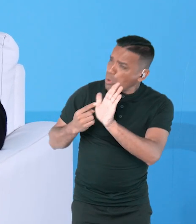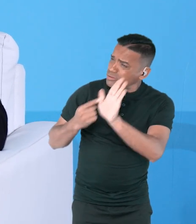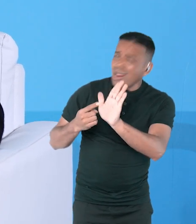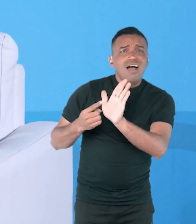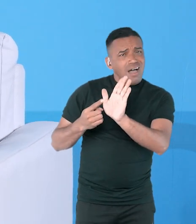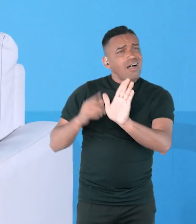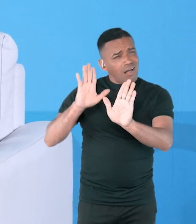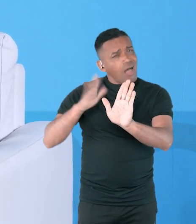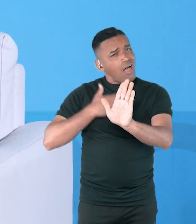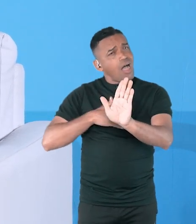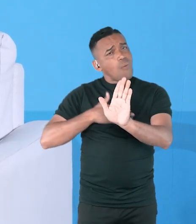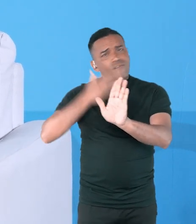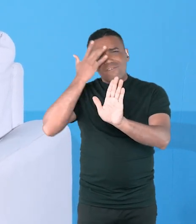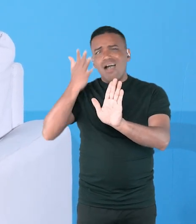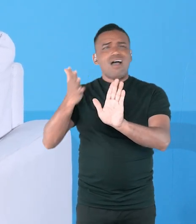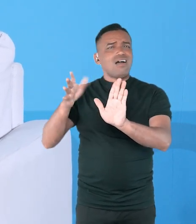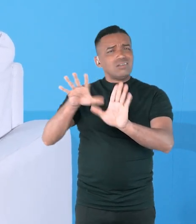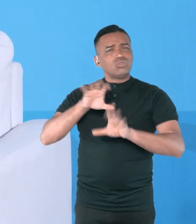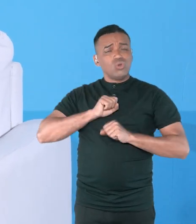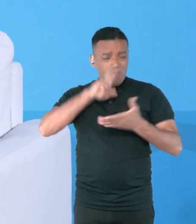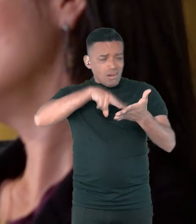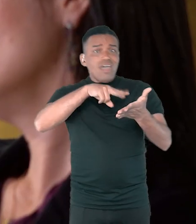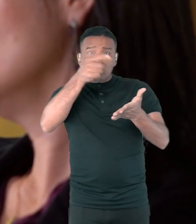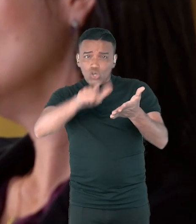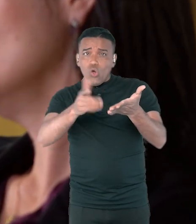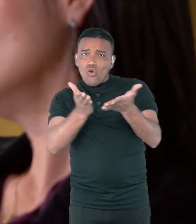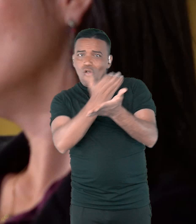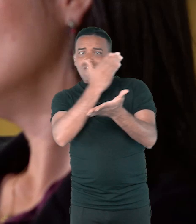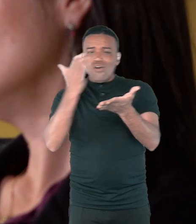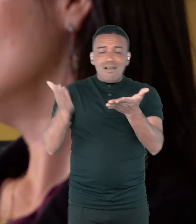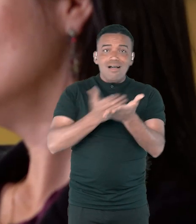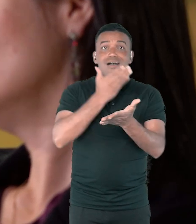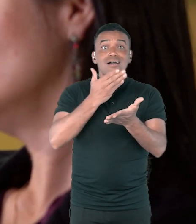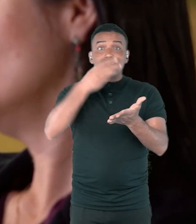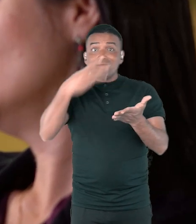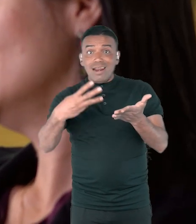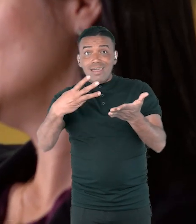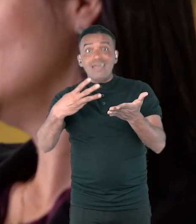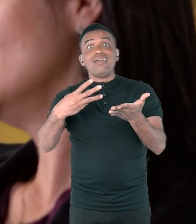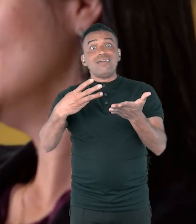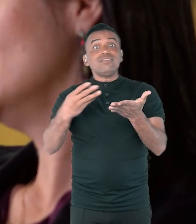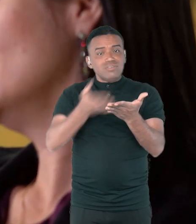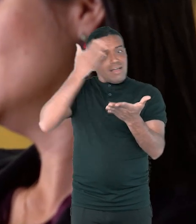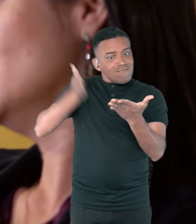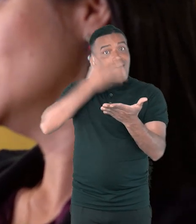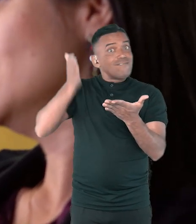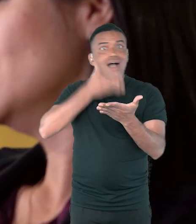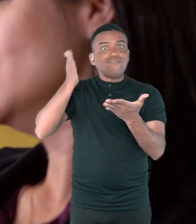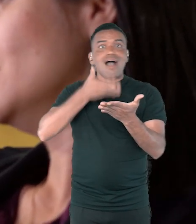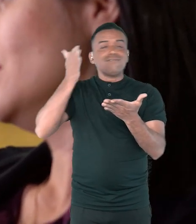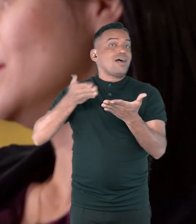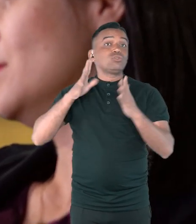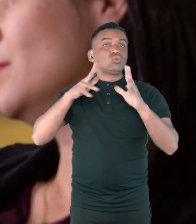peraí, vai ser fácil, não vai ser difícil. Lê mais Uma espectadora acena em concordância. Você não vai querer parar